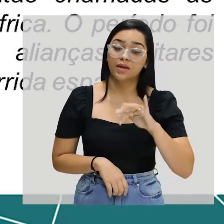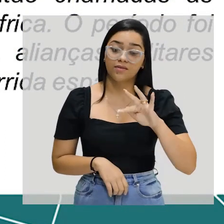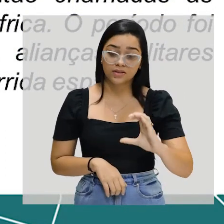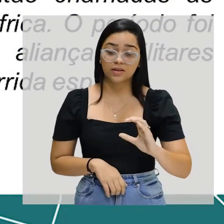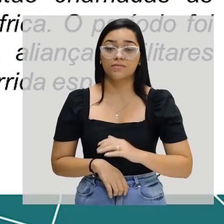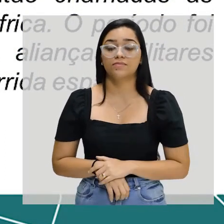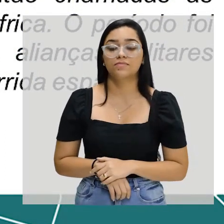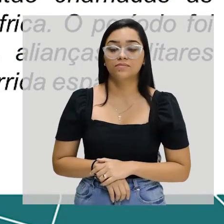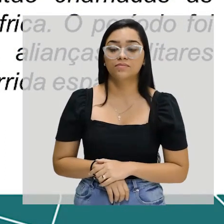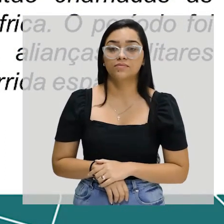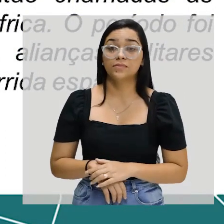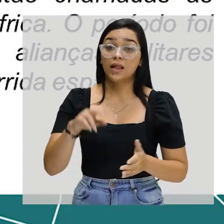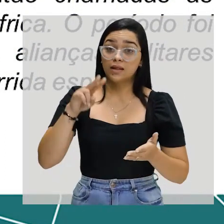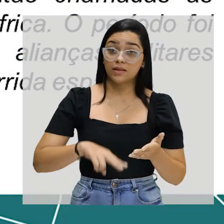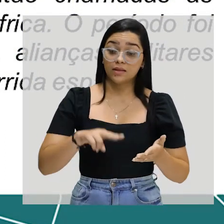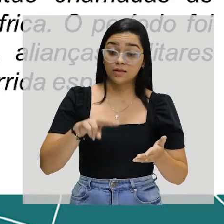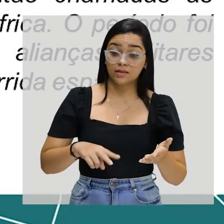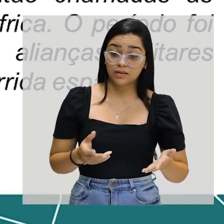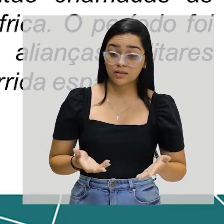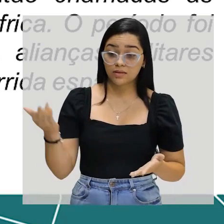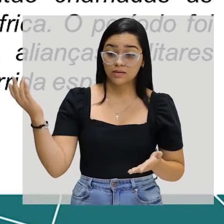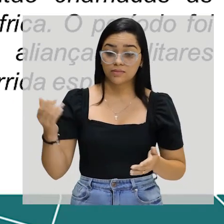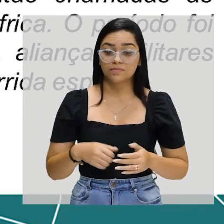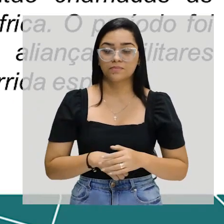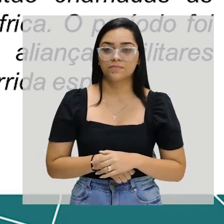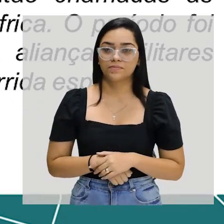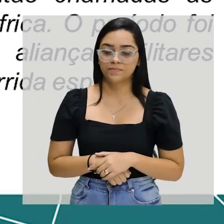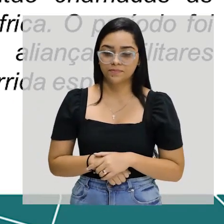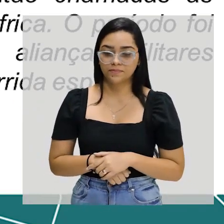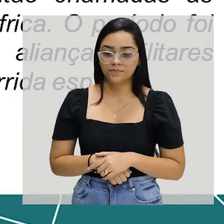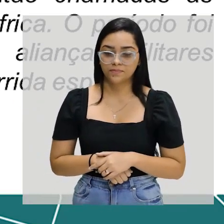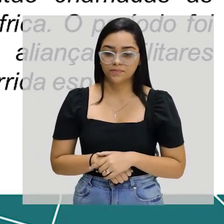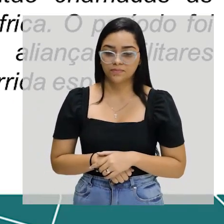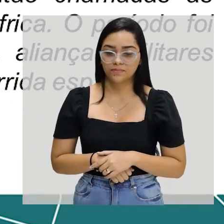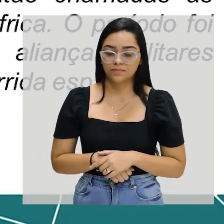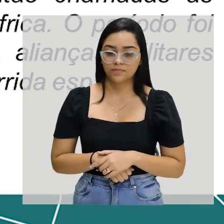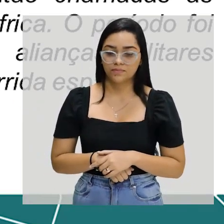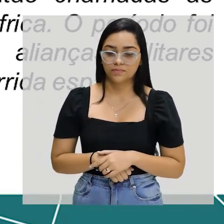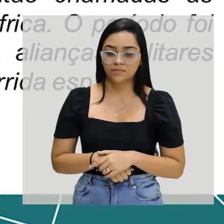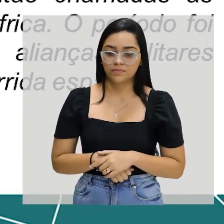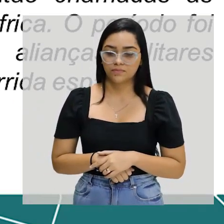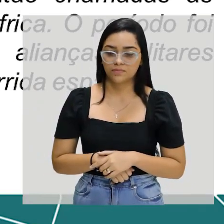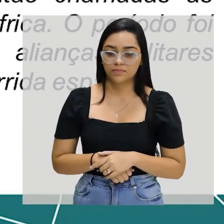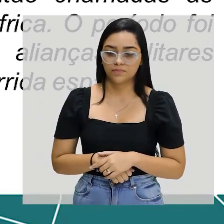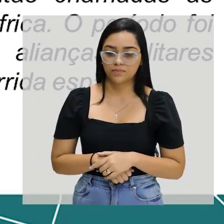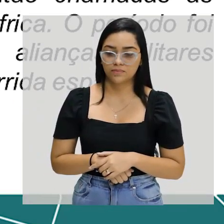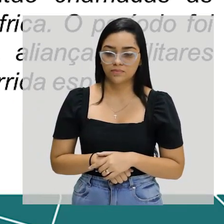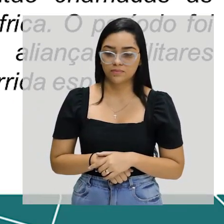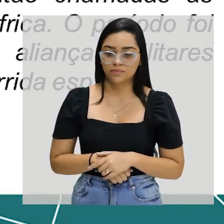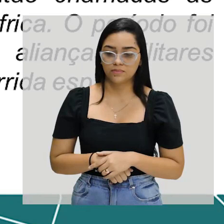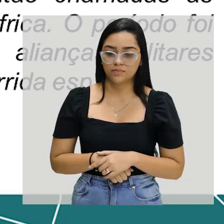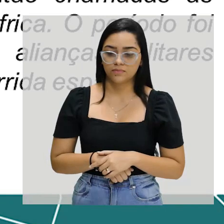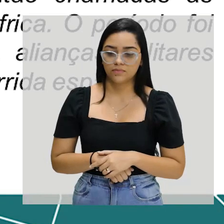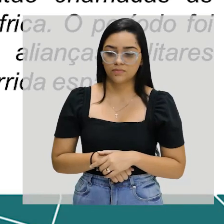diz o seguinte disputando áreas de influência em várias regiões do mundo soviéticos e estado de